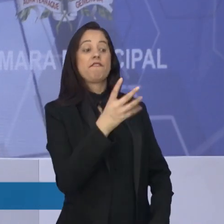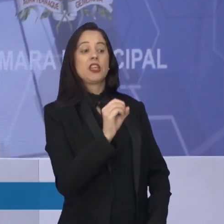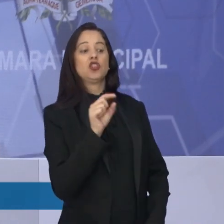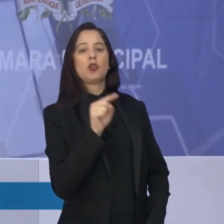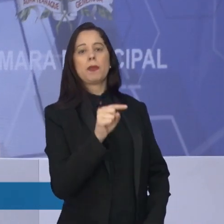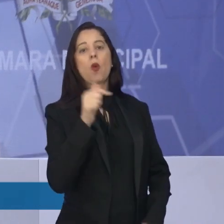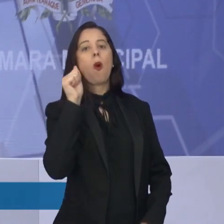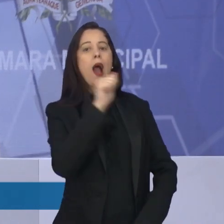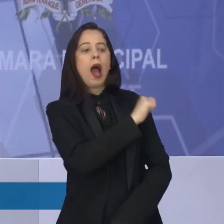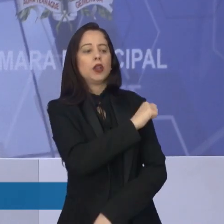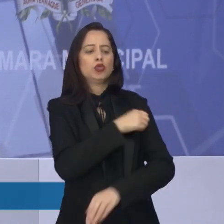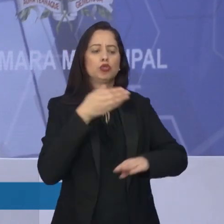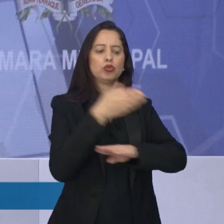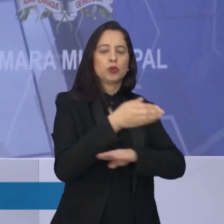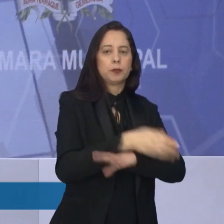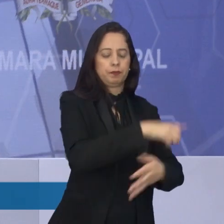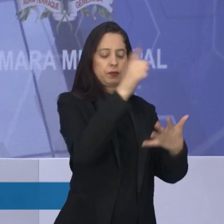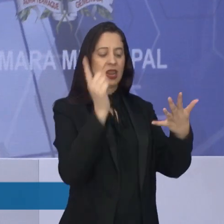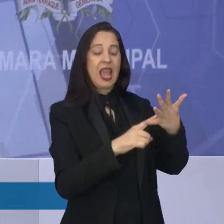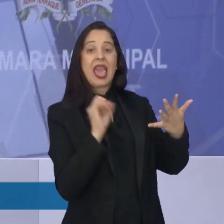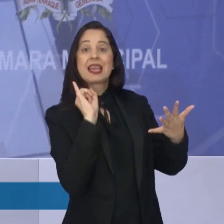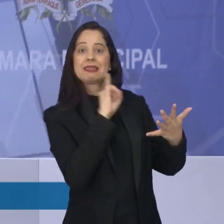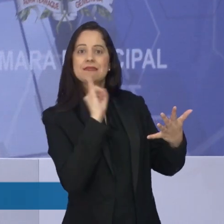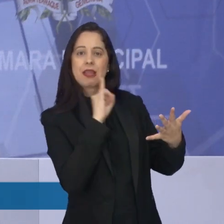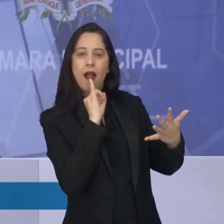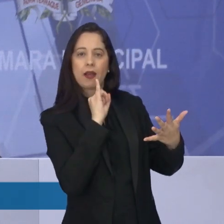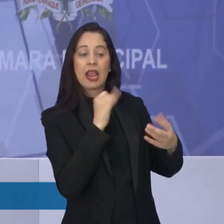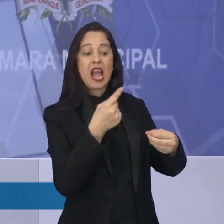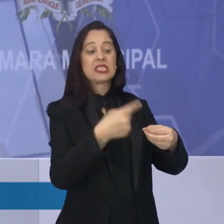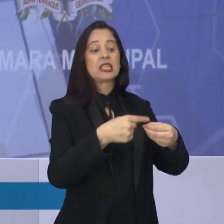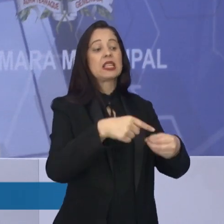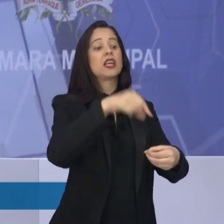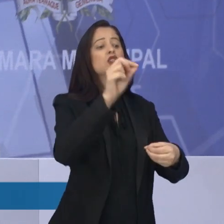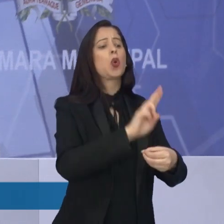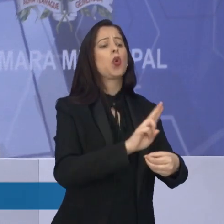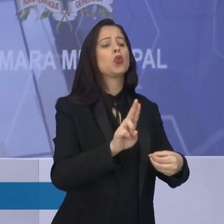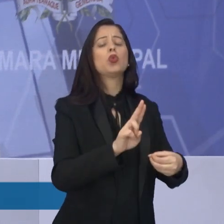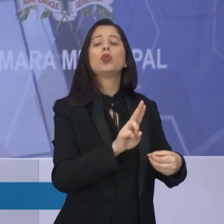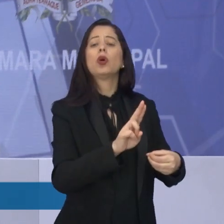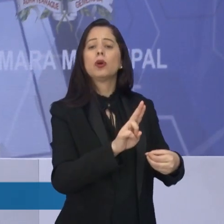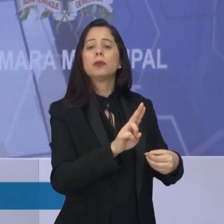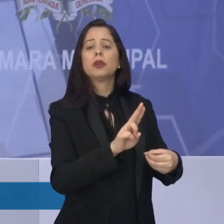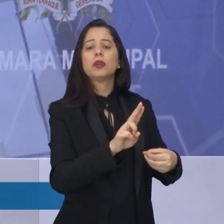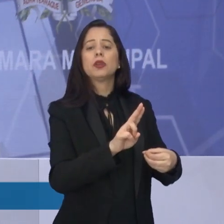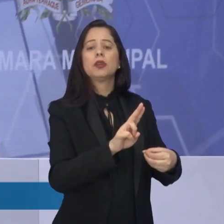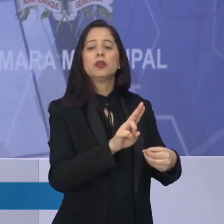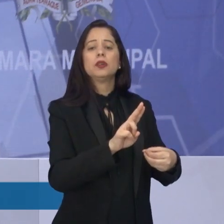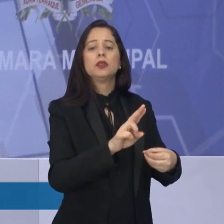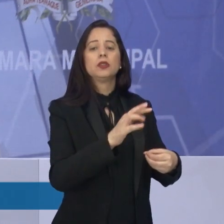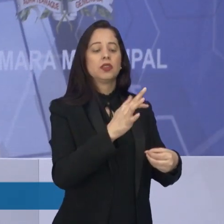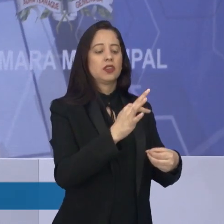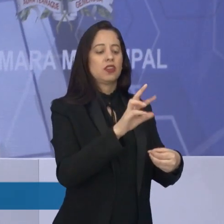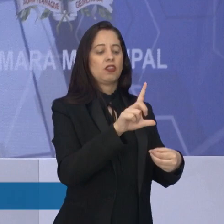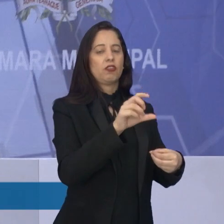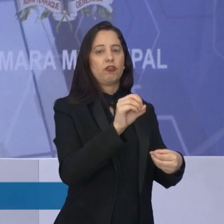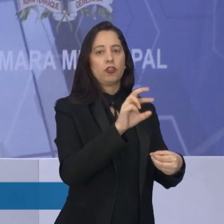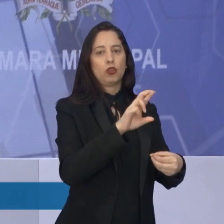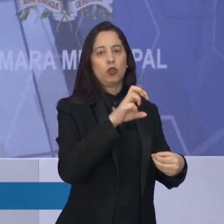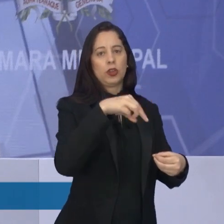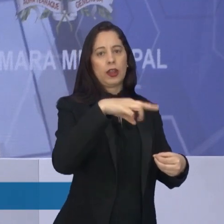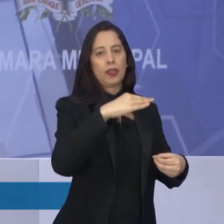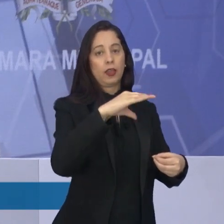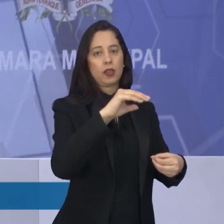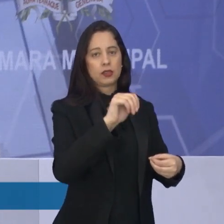alunos. Saí da França, fui para a Itália. A cidade escolhida, sempre pelo mesmo critério, foi Florença, que